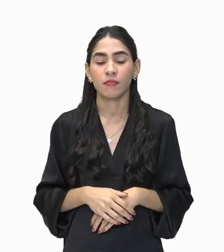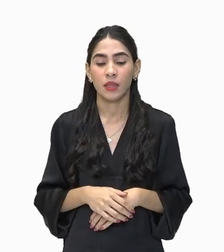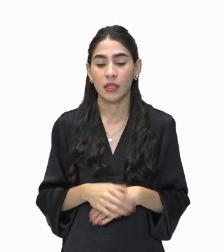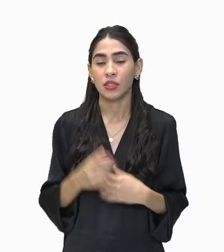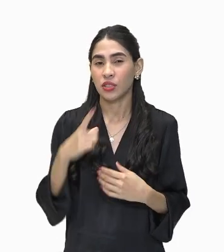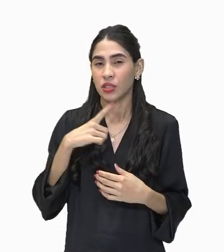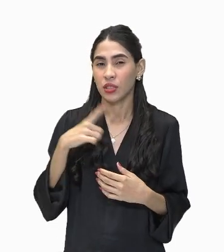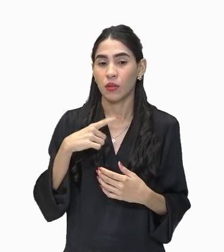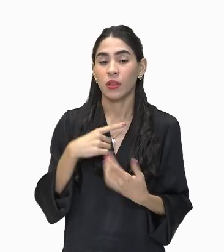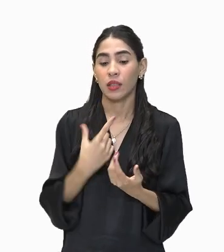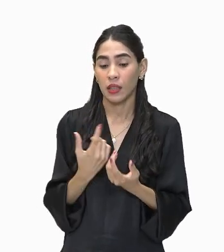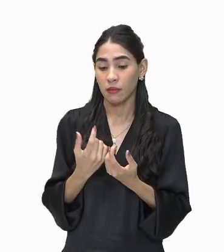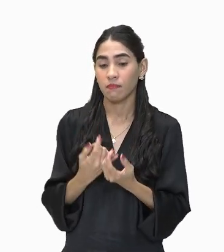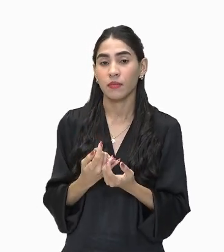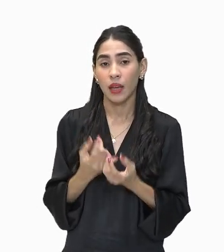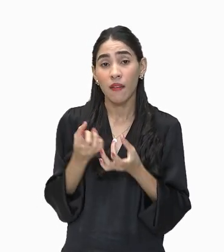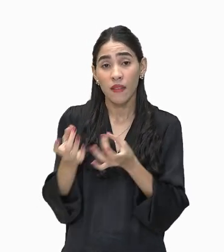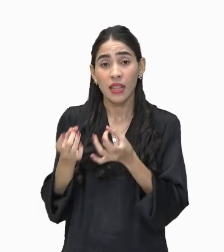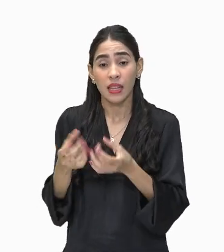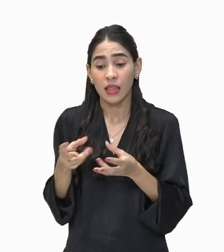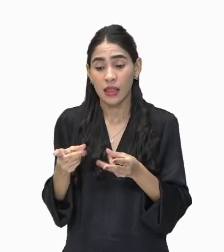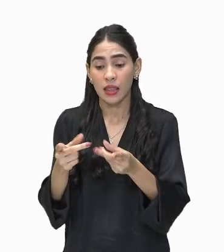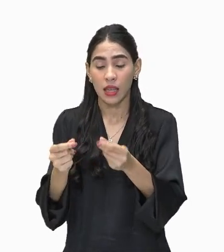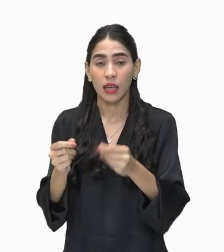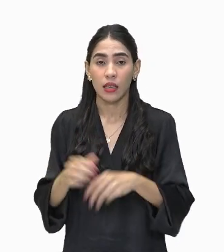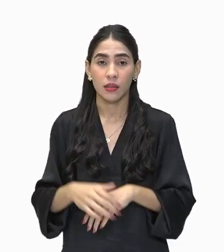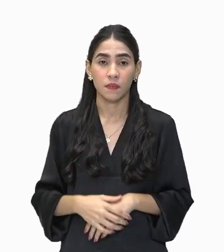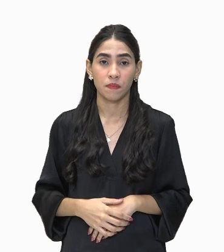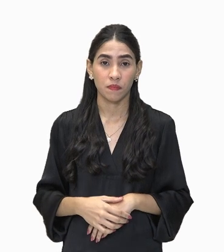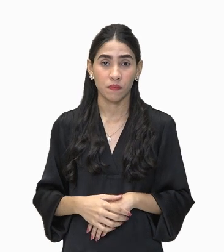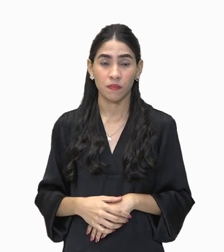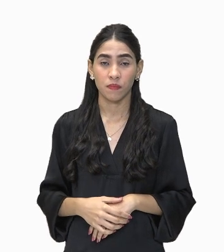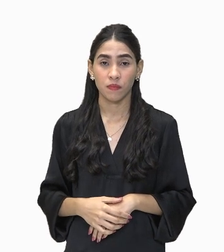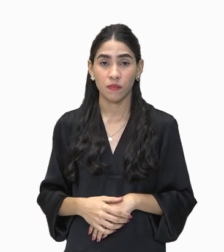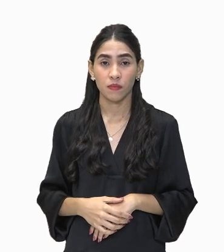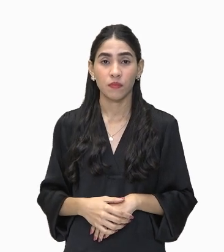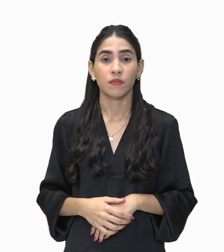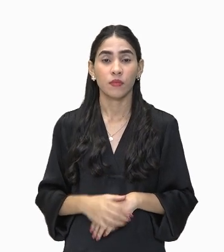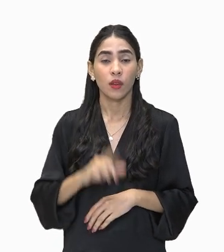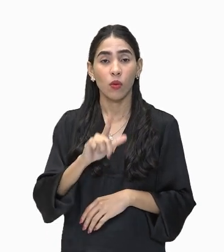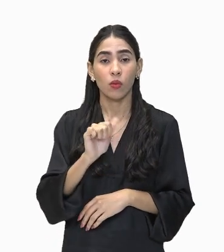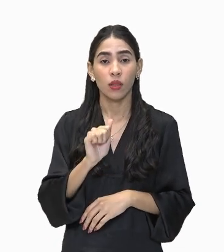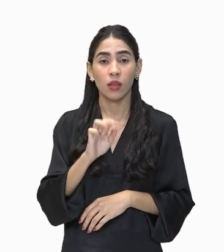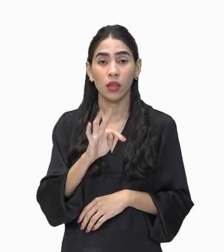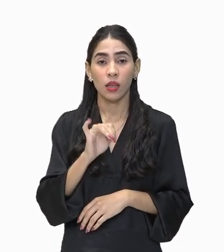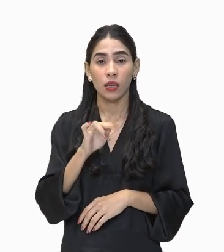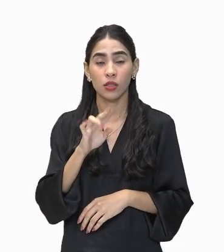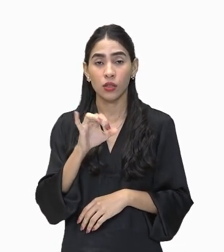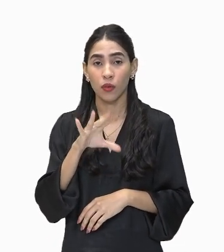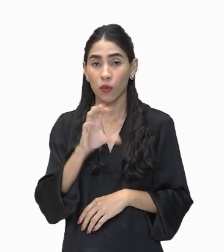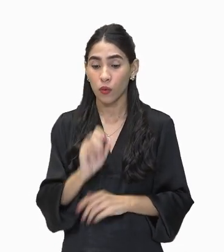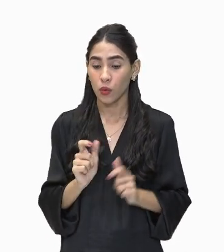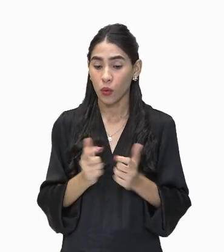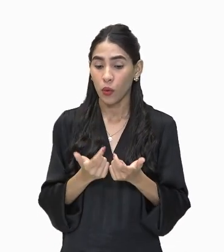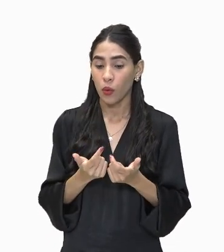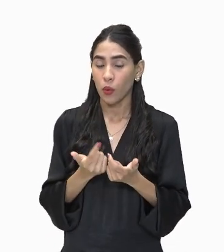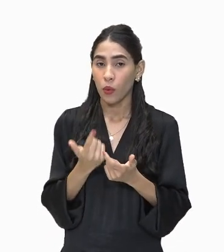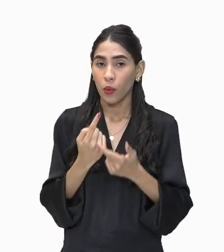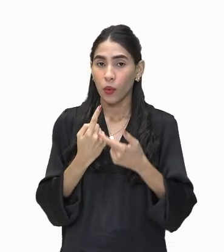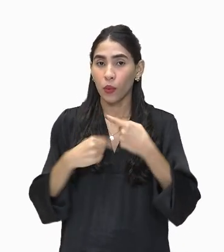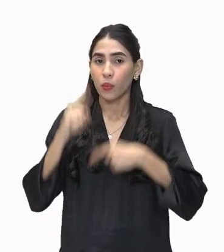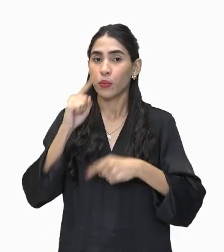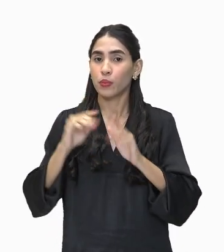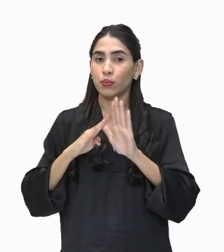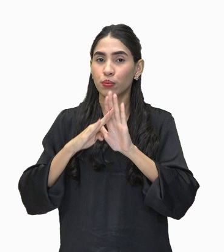né, a vender as suas terras, e aí o latifúndio cresceu, e também